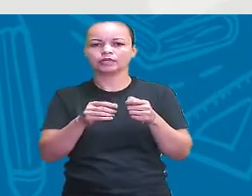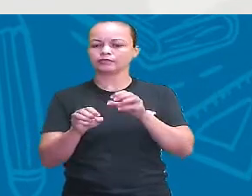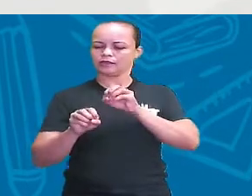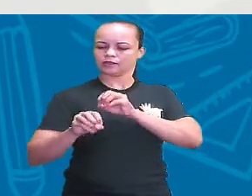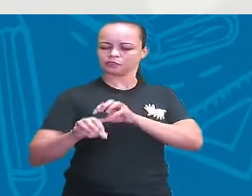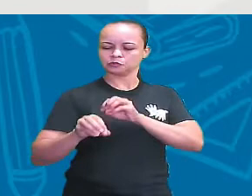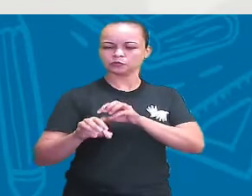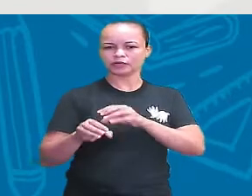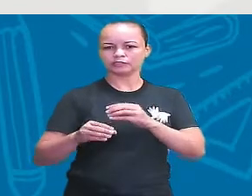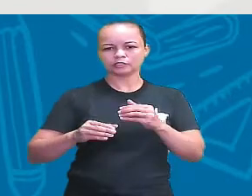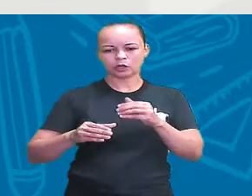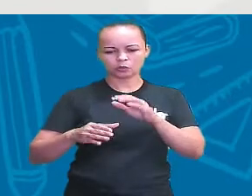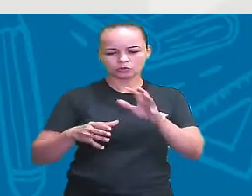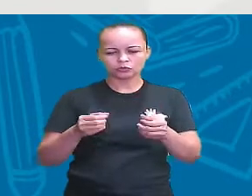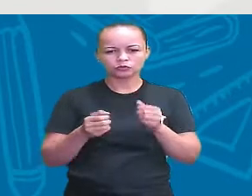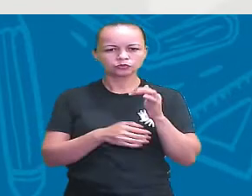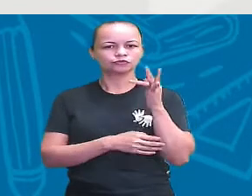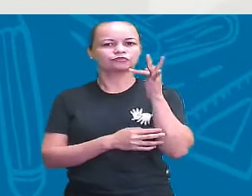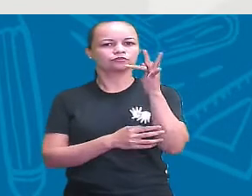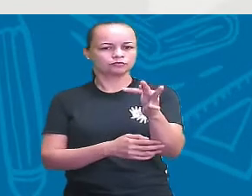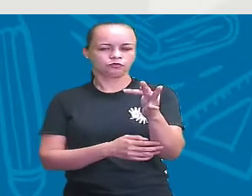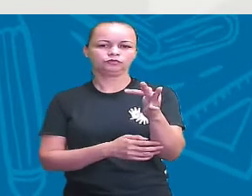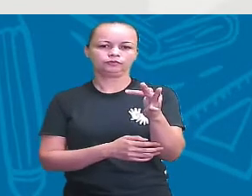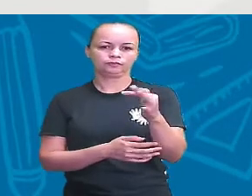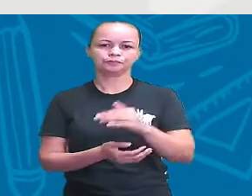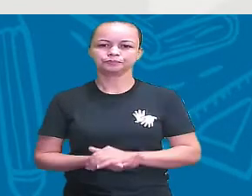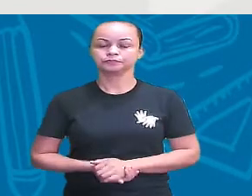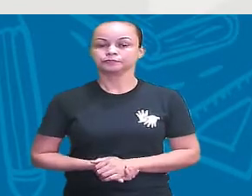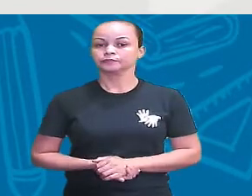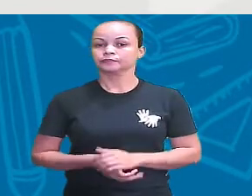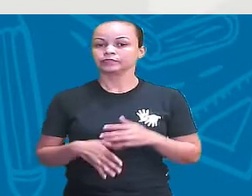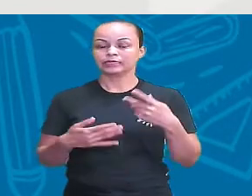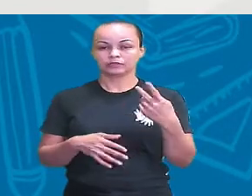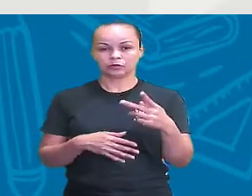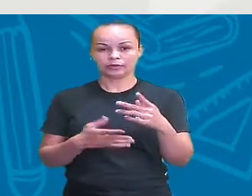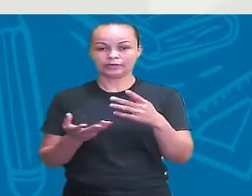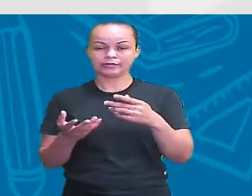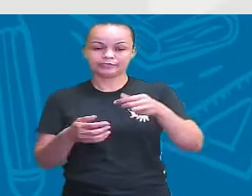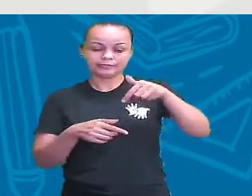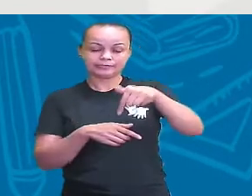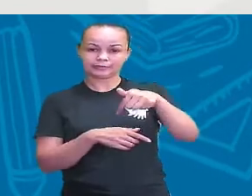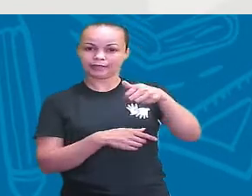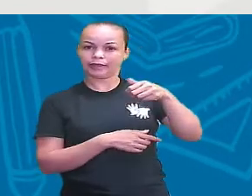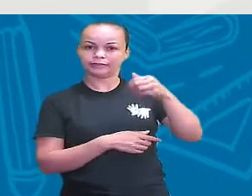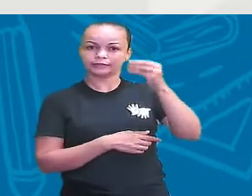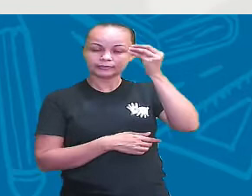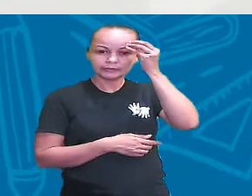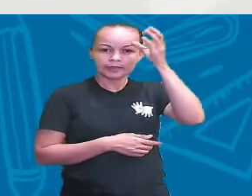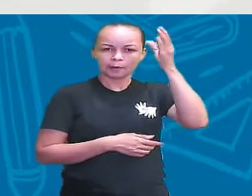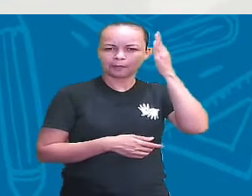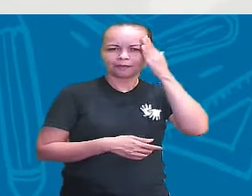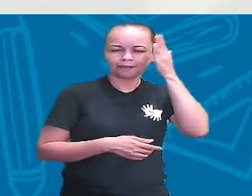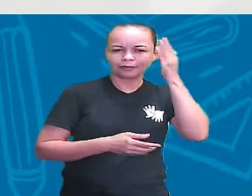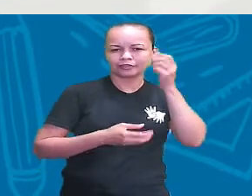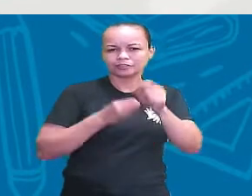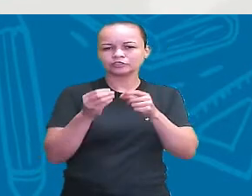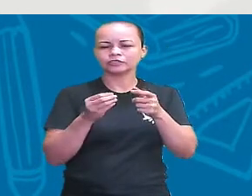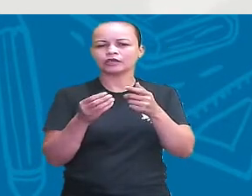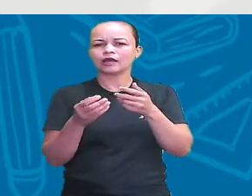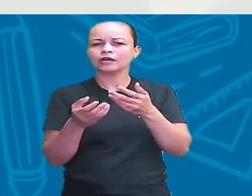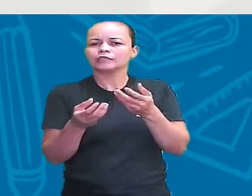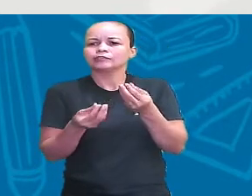essa educação do futuro que Edgar Morin fala. Ou seja, esses 7 saberes necessários para a educação do futuro tem a ver com essa